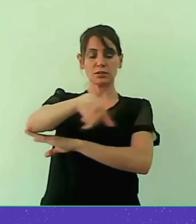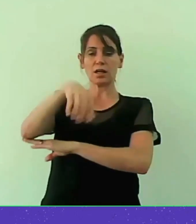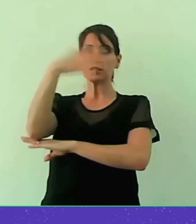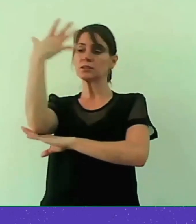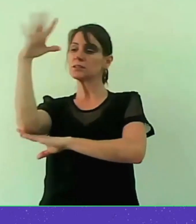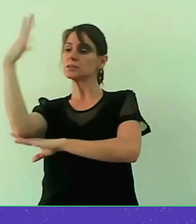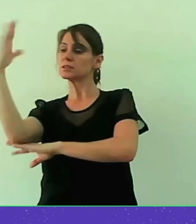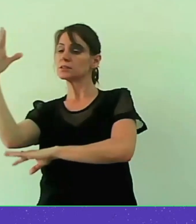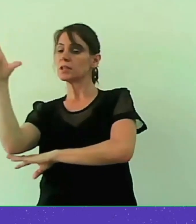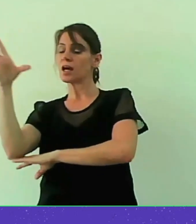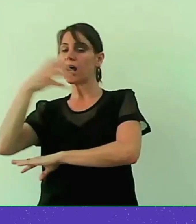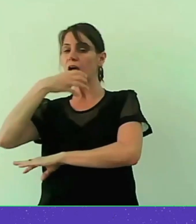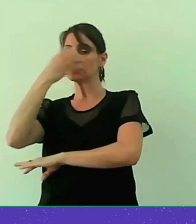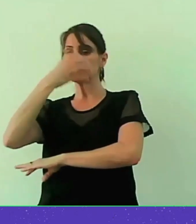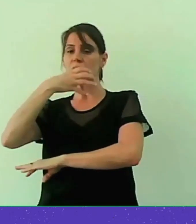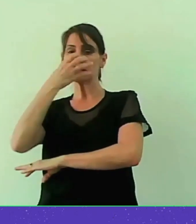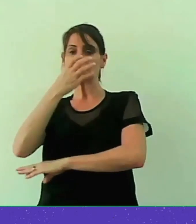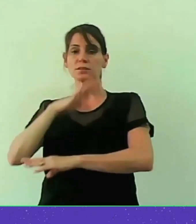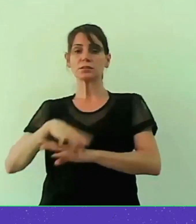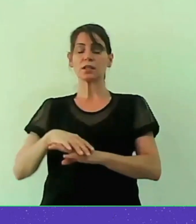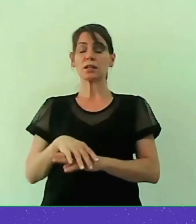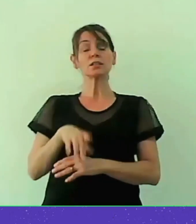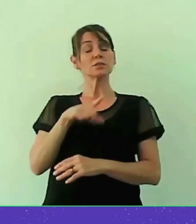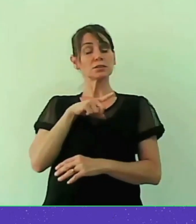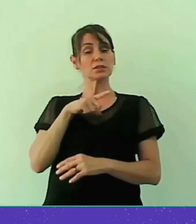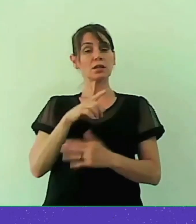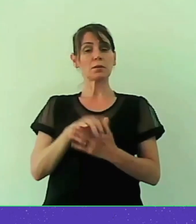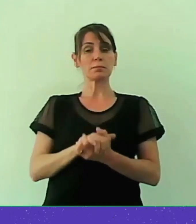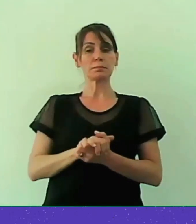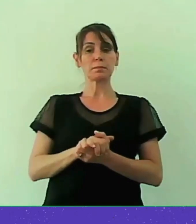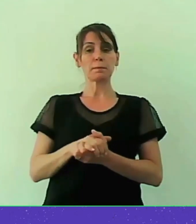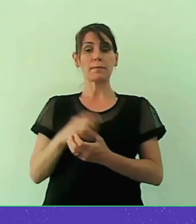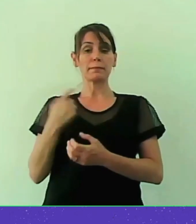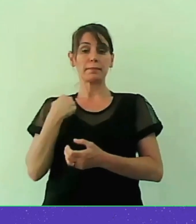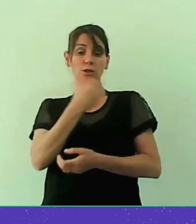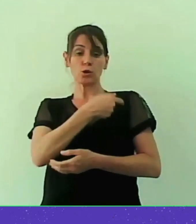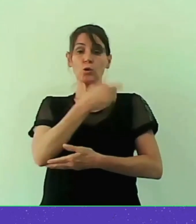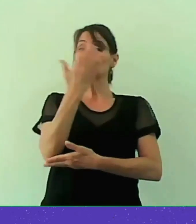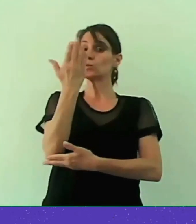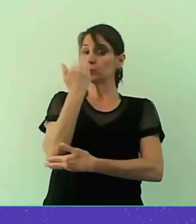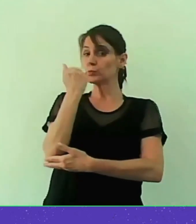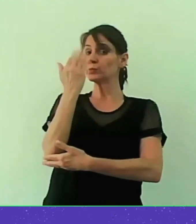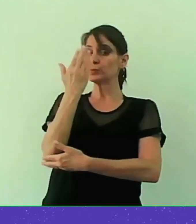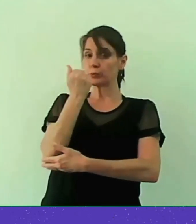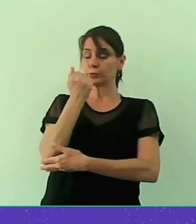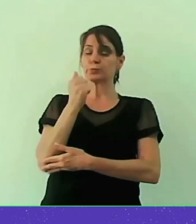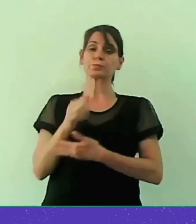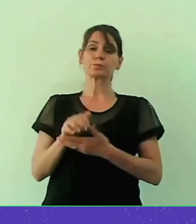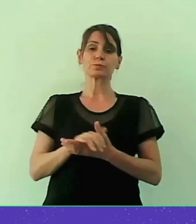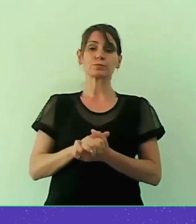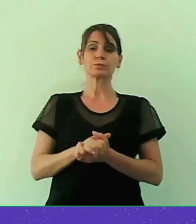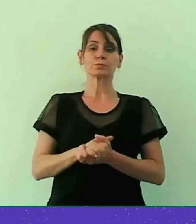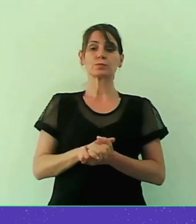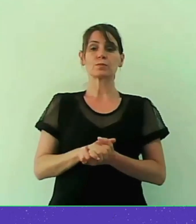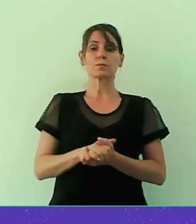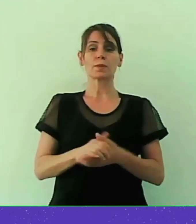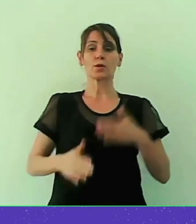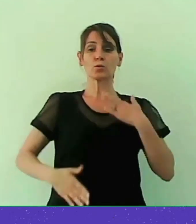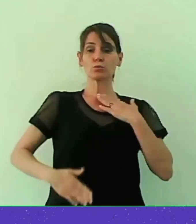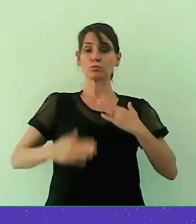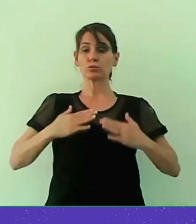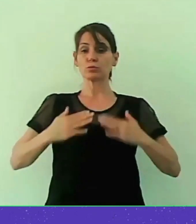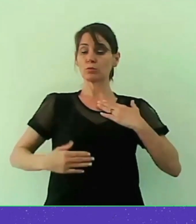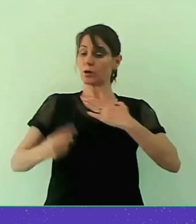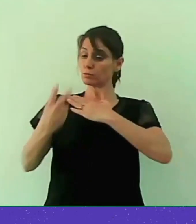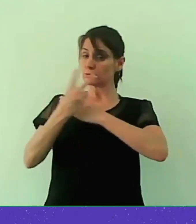cujo fruto há semente, para o nosso mantimento, para a nossa manutenção de vida,